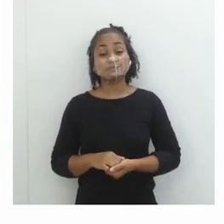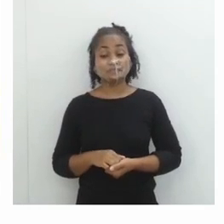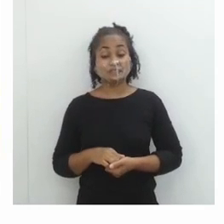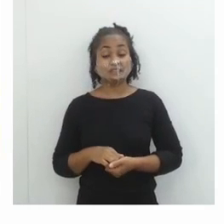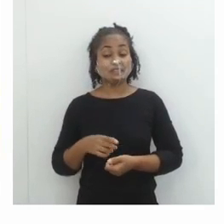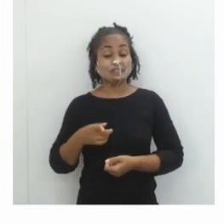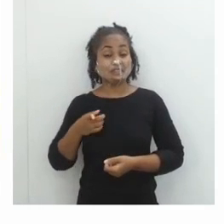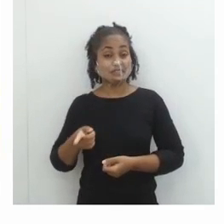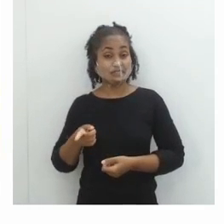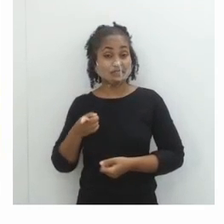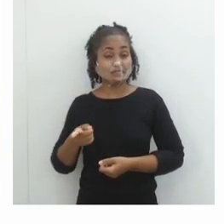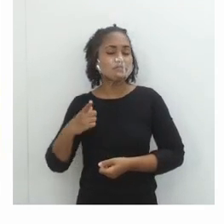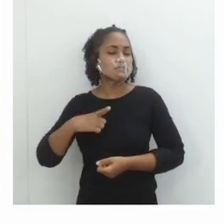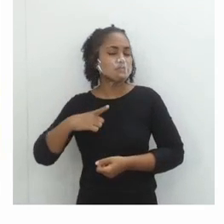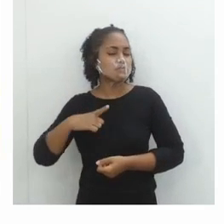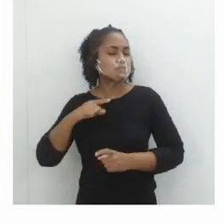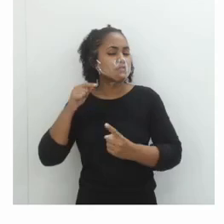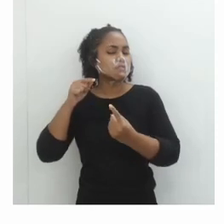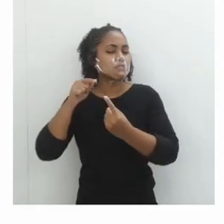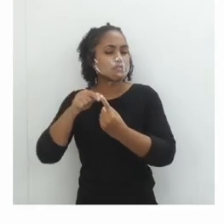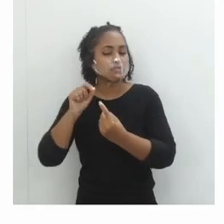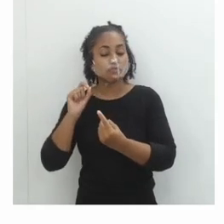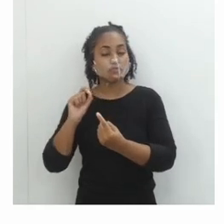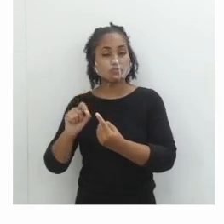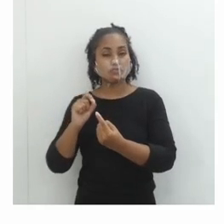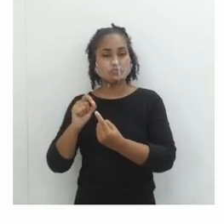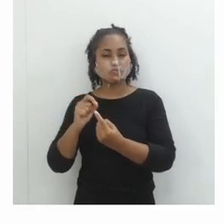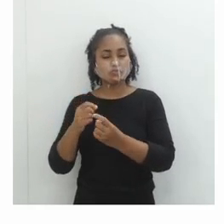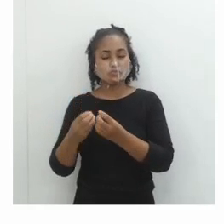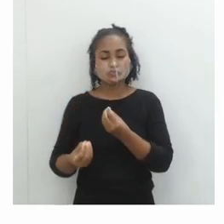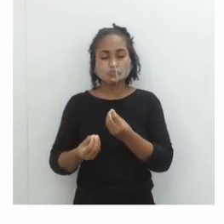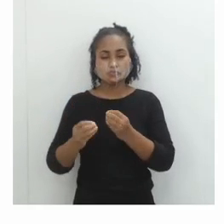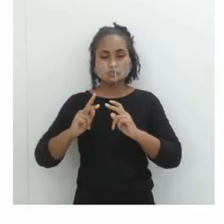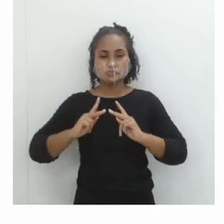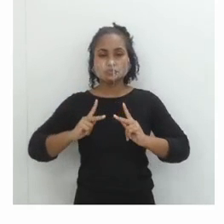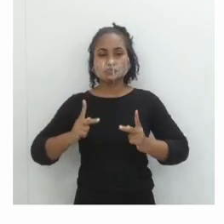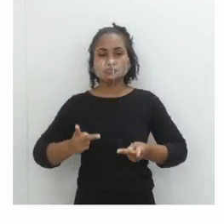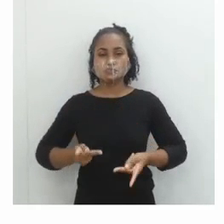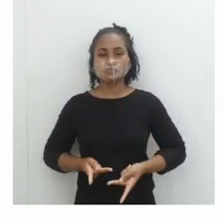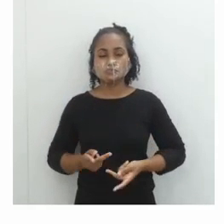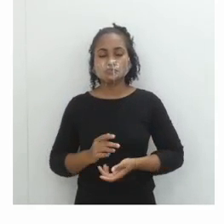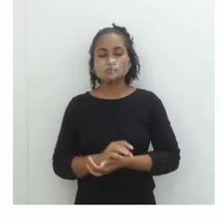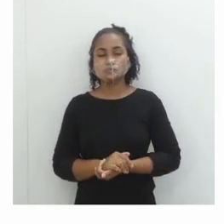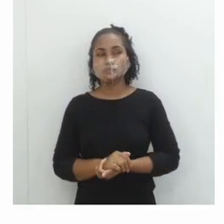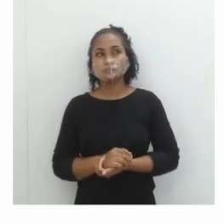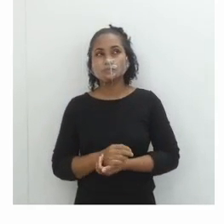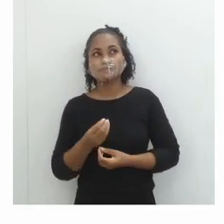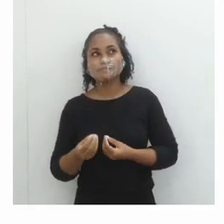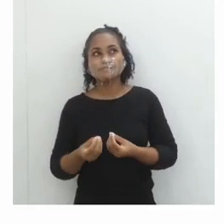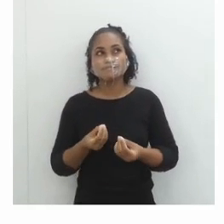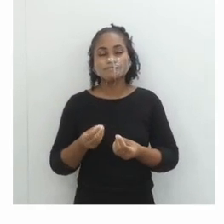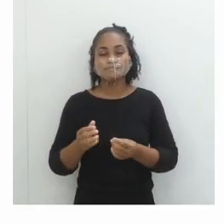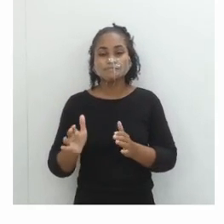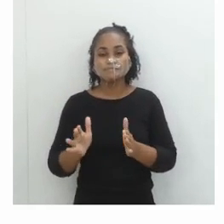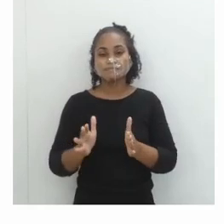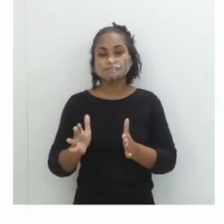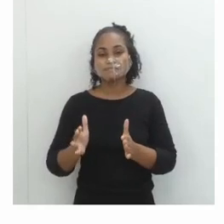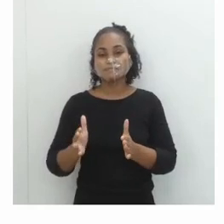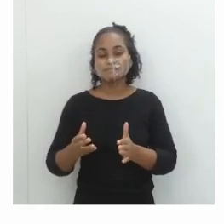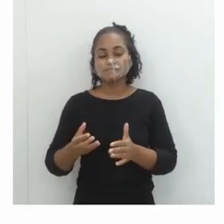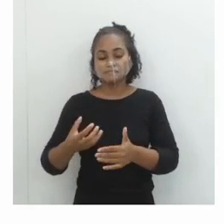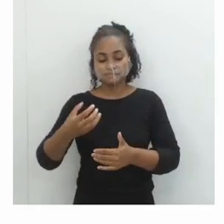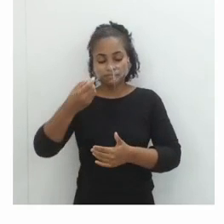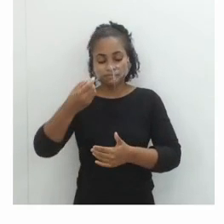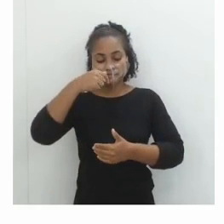da tragédia, o objetivo maior era mostrar como os humanos estavam no seu